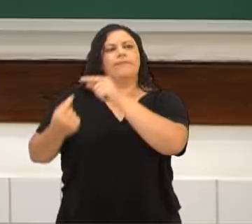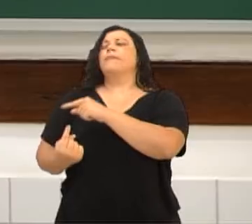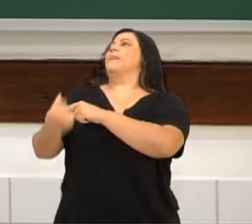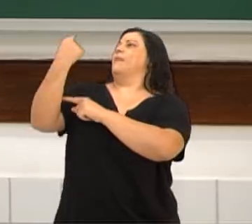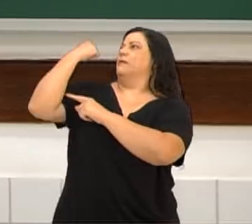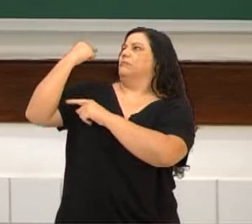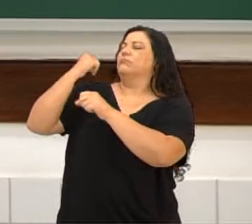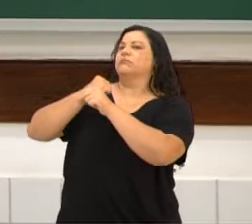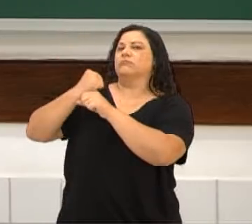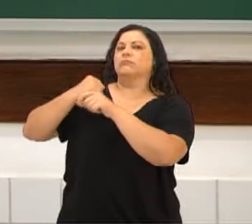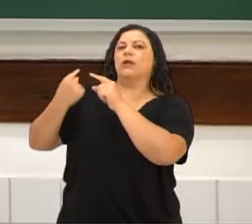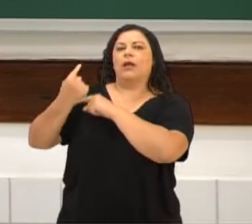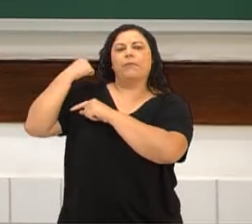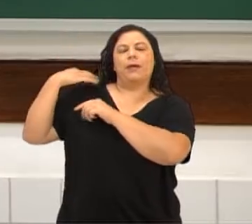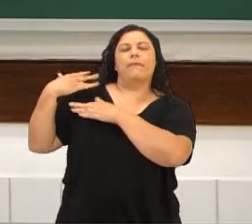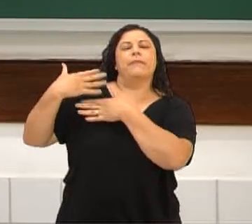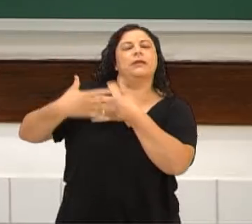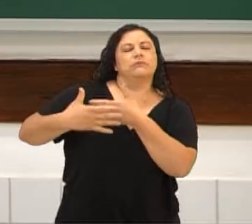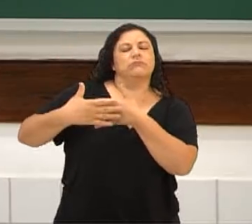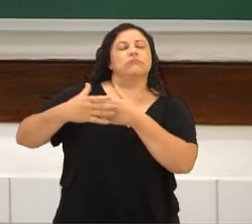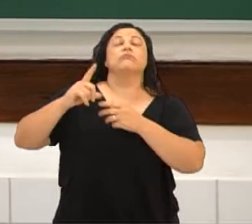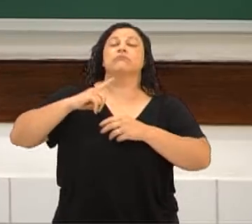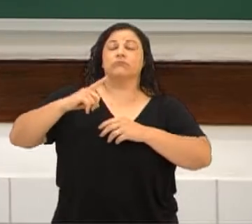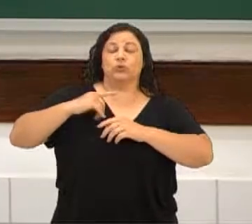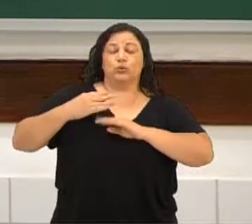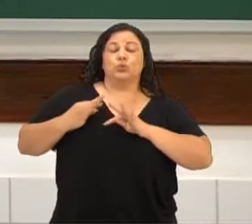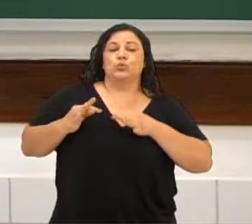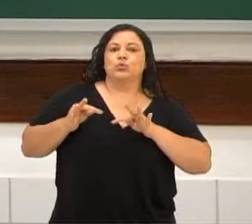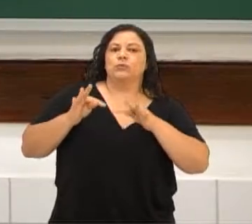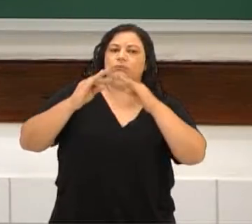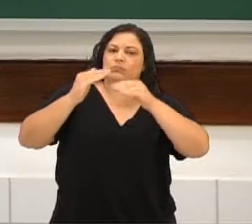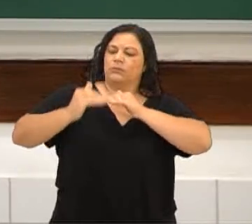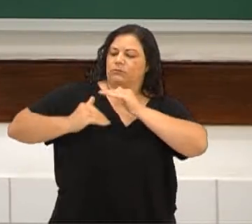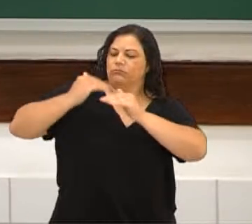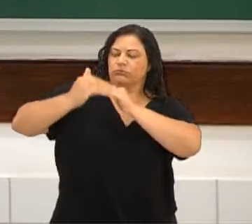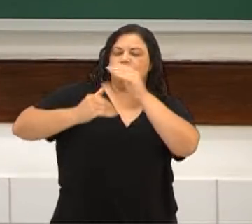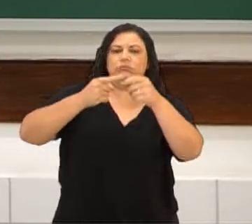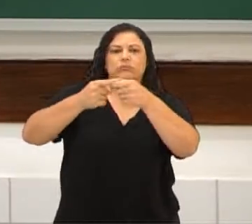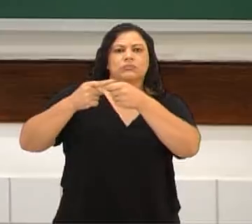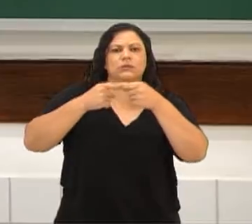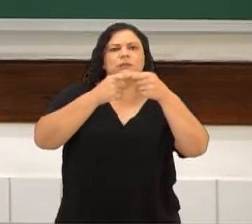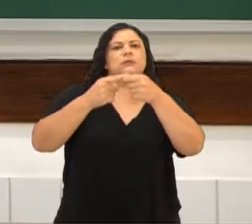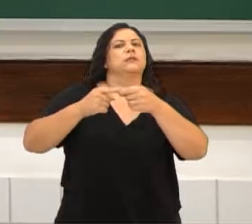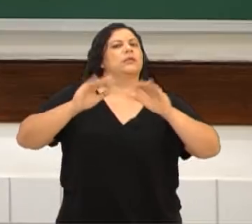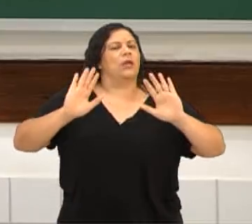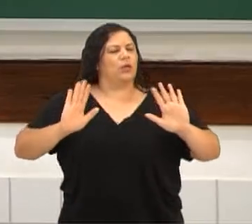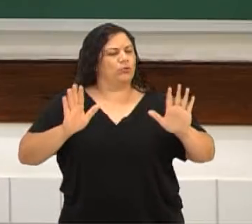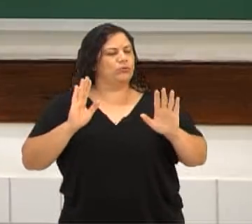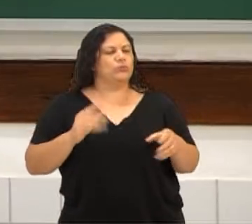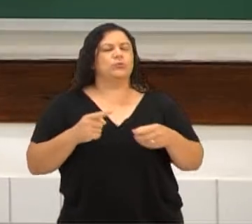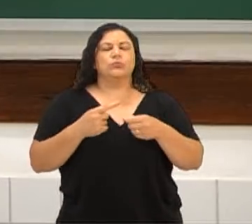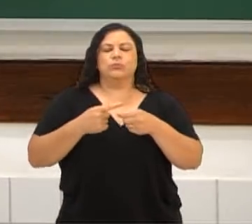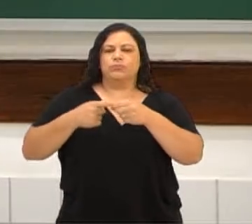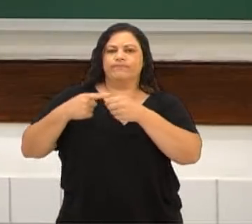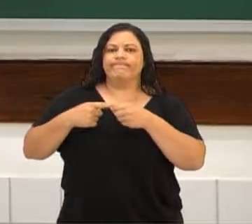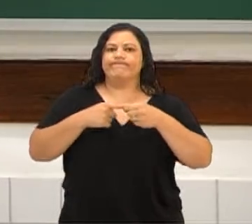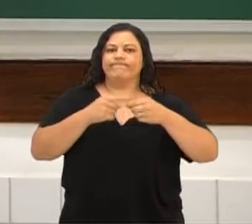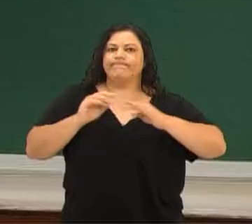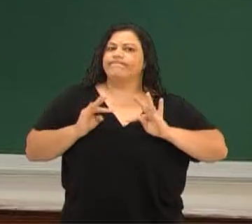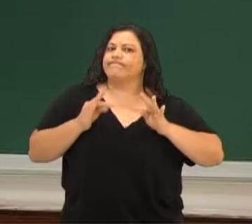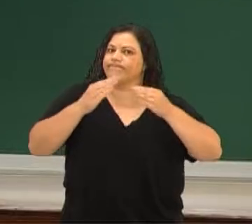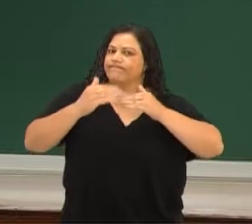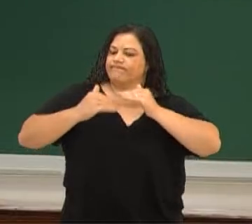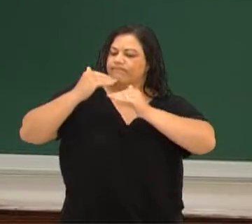tempo antigo, né? Os egípcios já tinham desenvolvimento tecnológico, cidades já bem consolidadas, mas